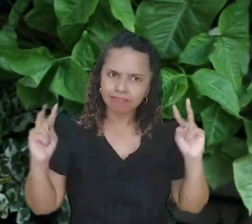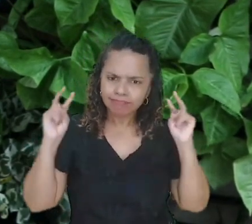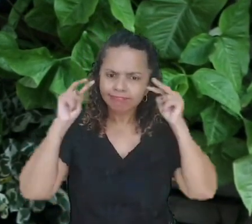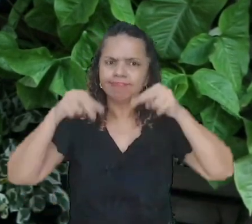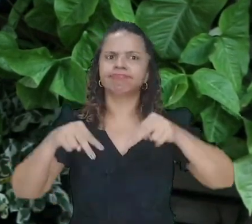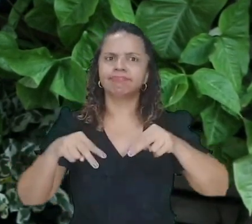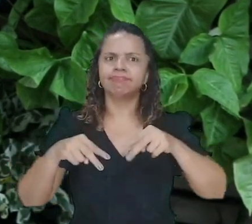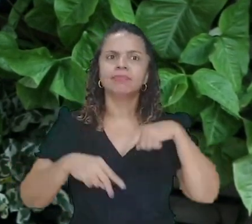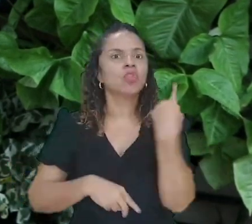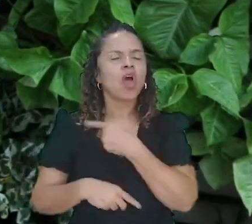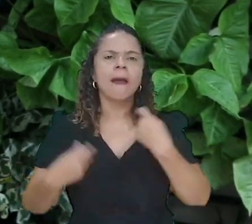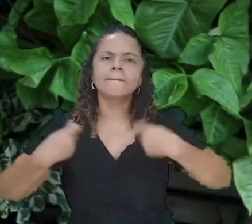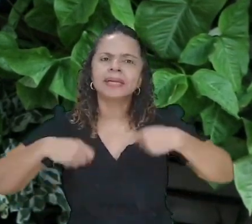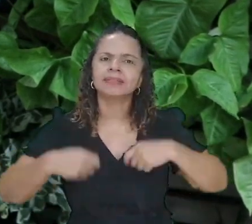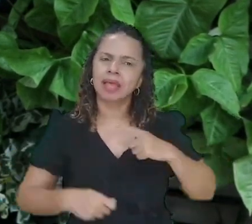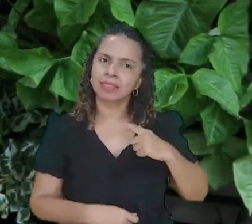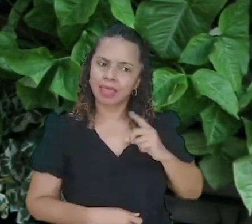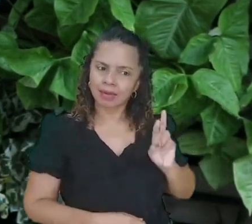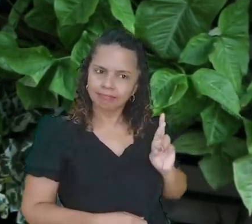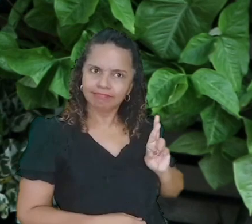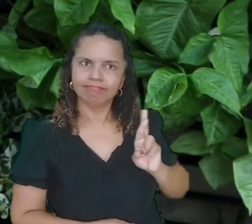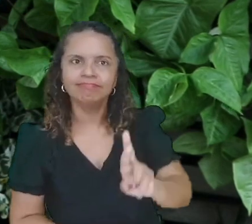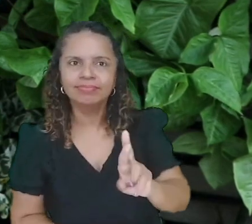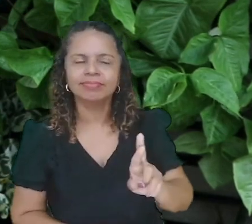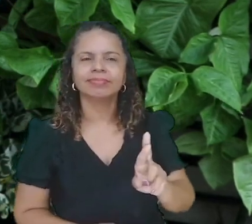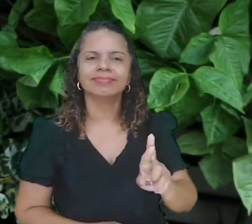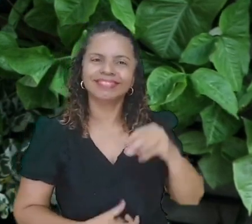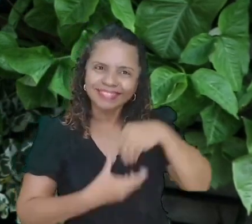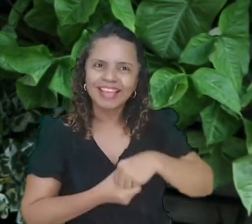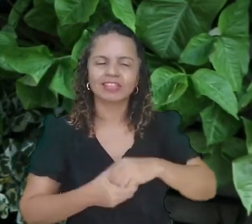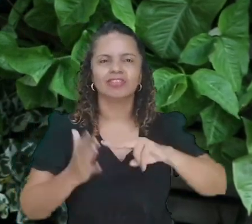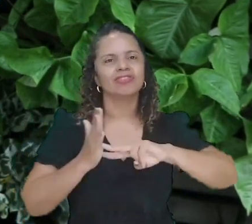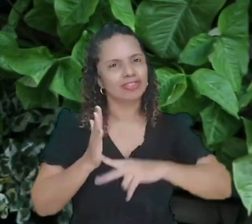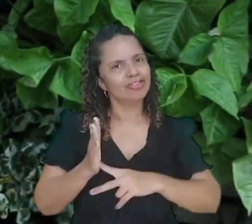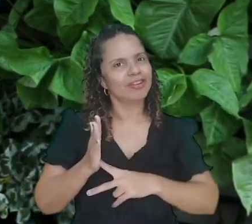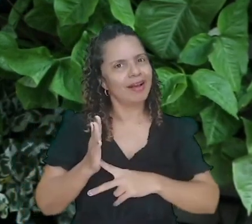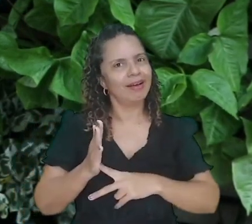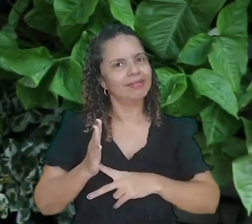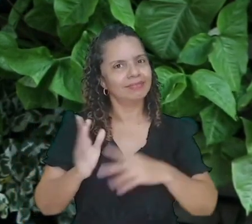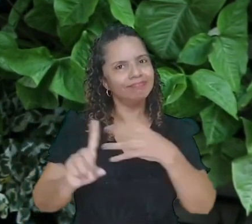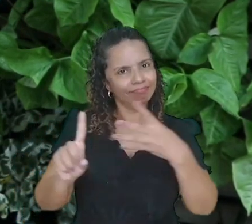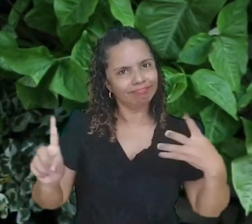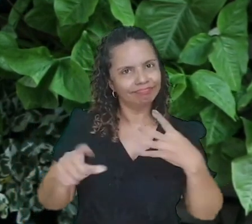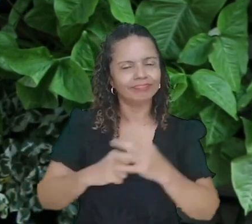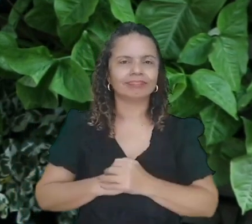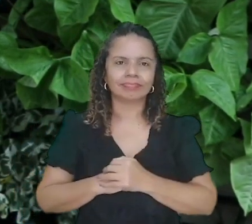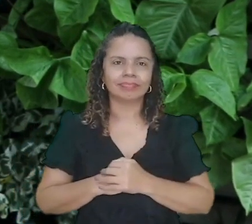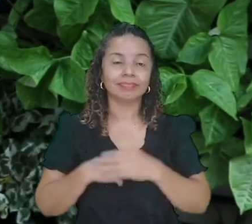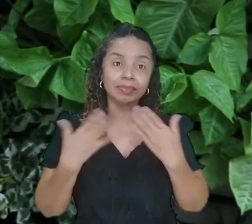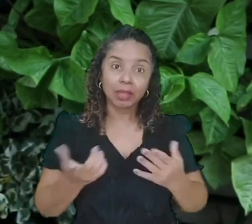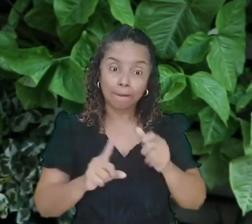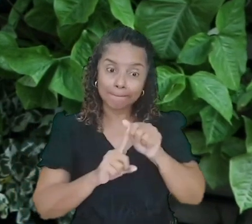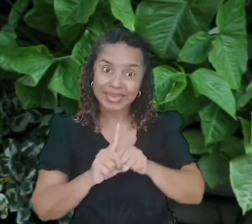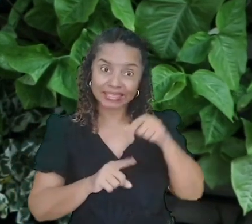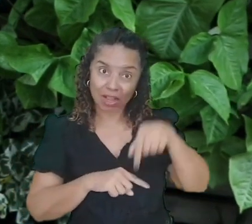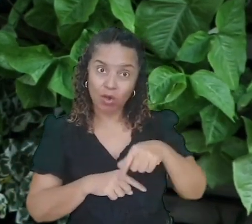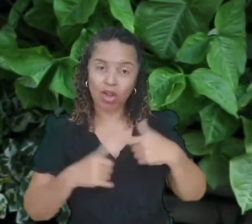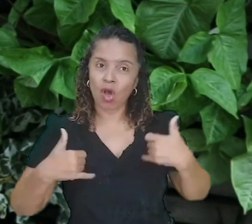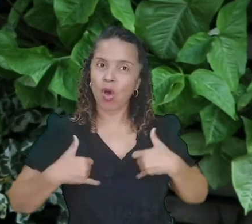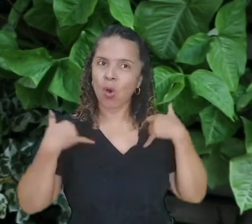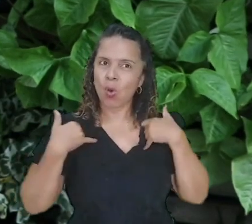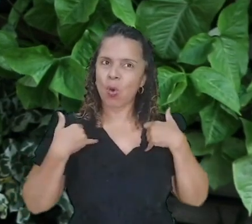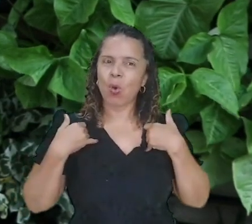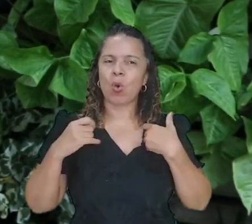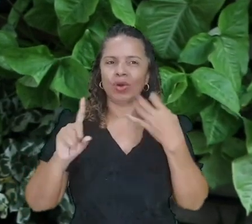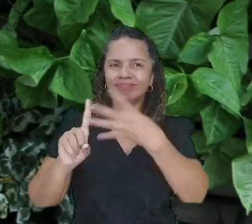pela necessidade de termos, né, essa representatividade também no espaço sindical. Então, no mês, né,